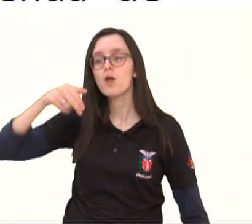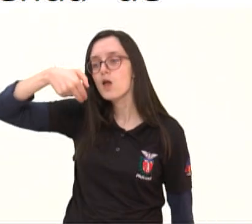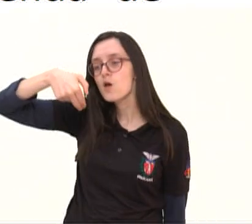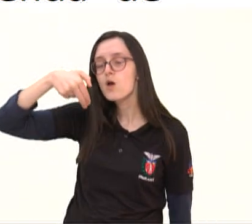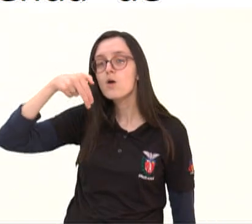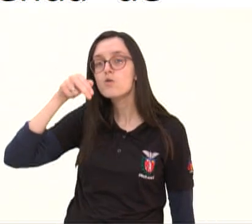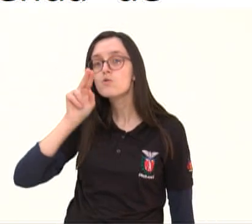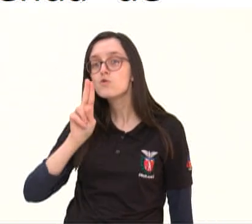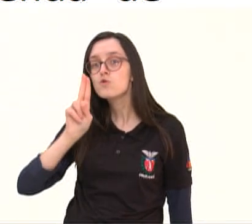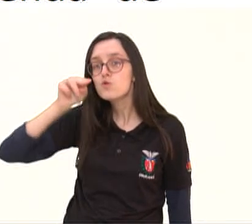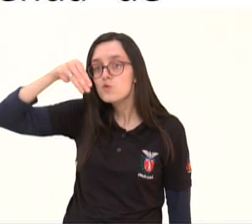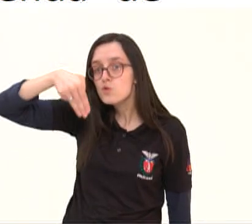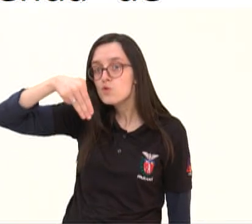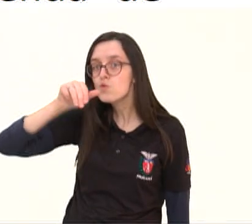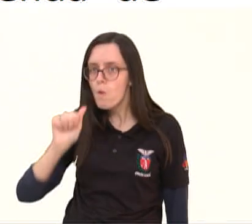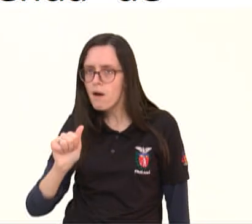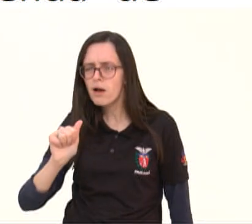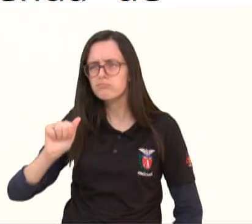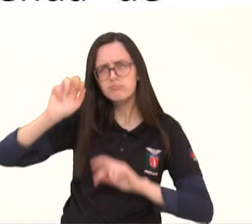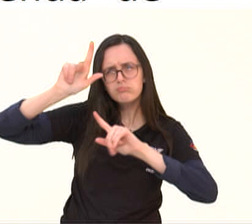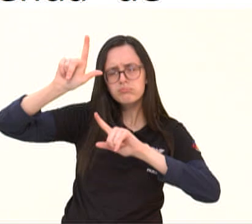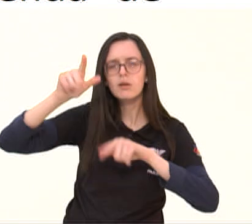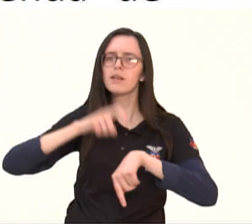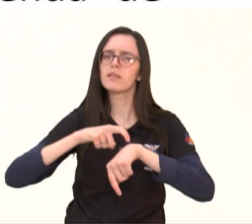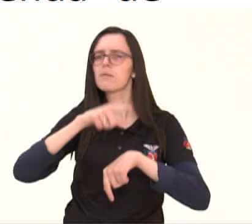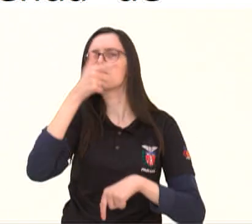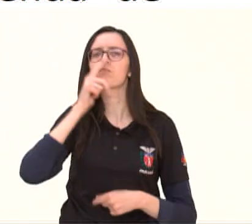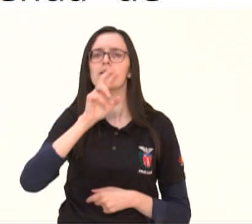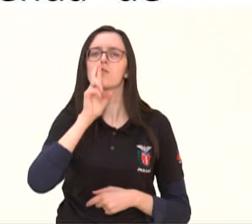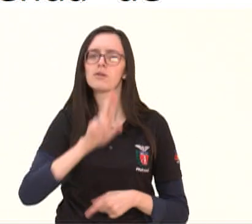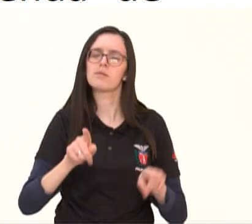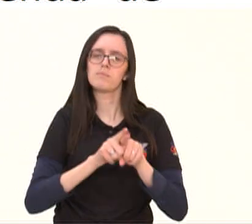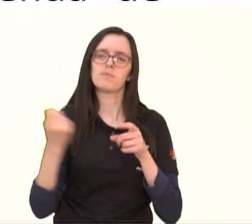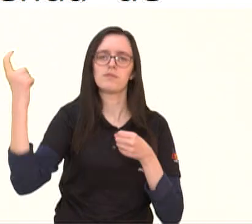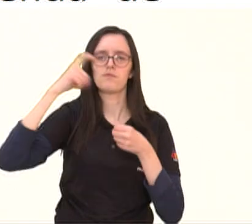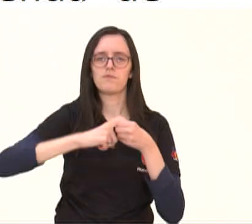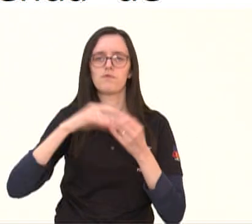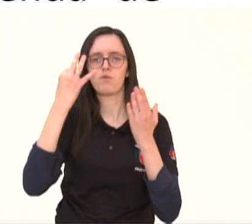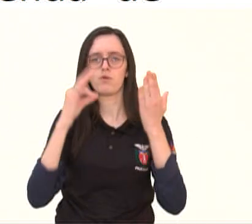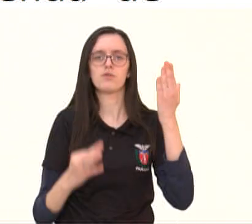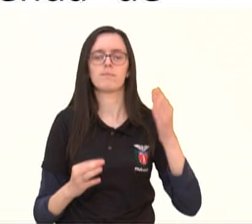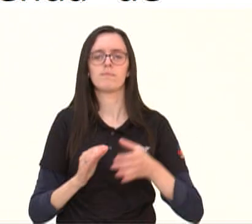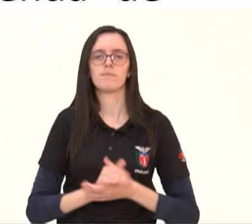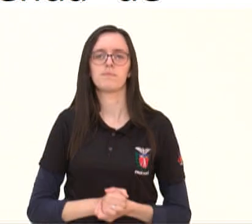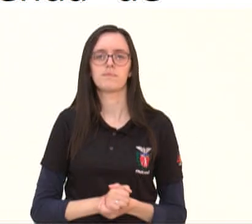que é o numa. Um tempinho para vocês responderem e voltamos com a correção.